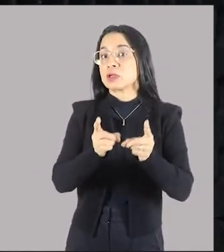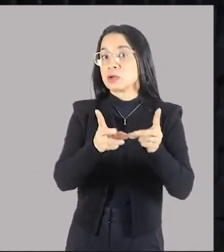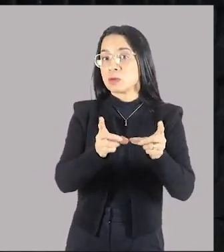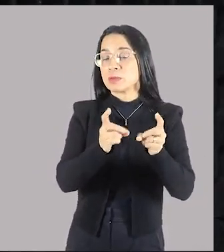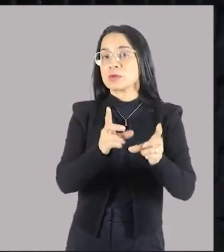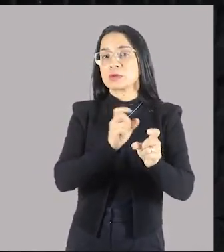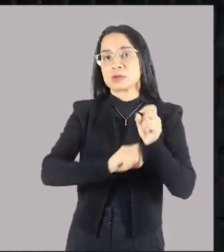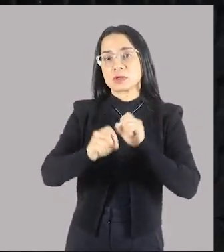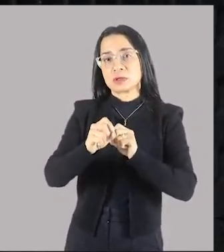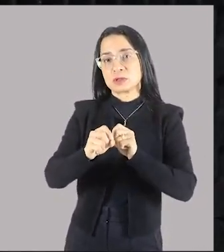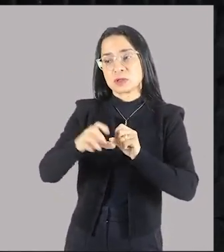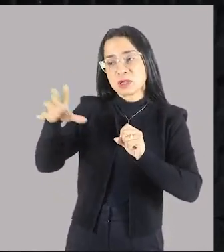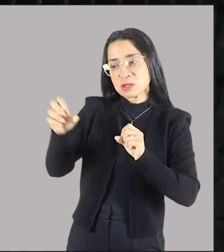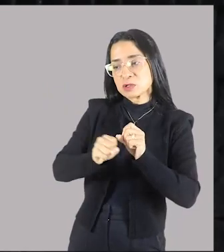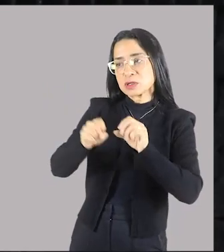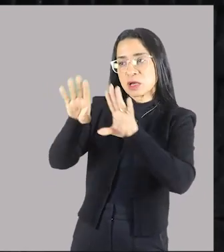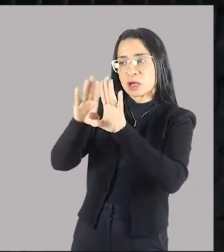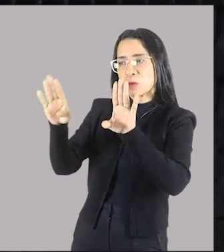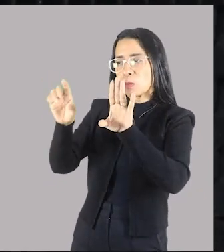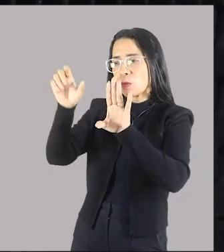prateleira,